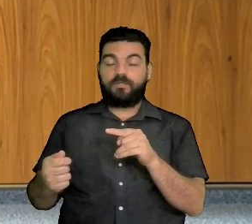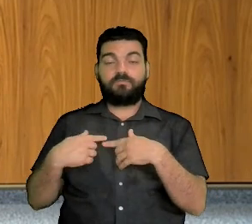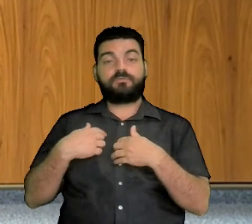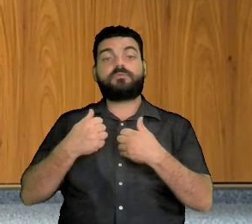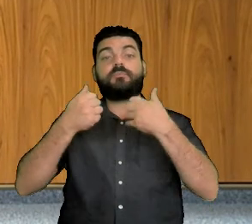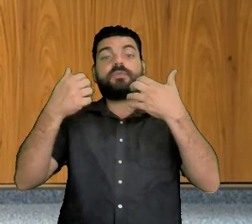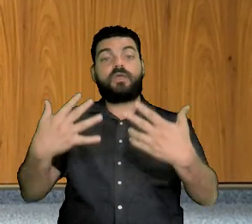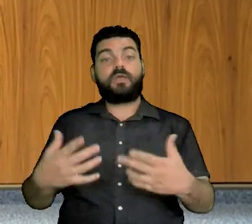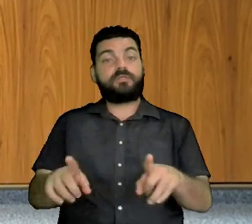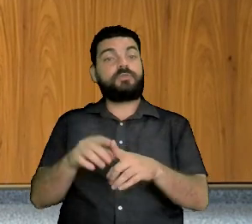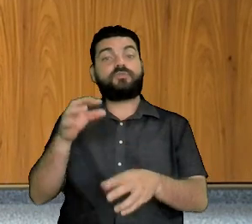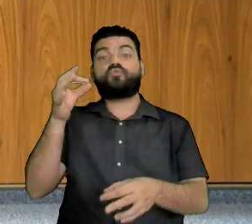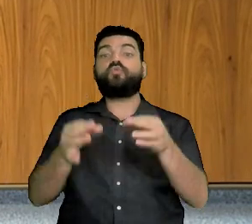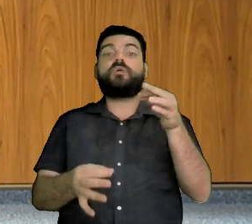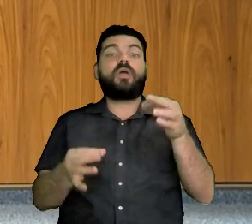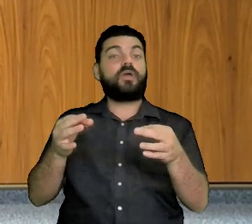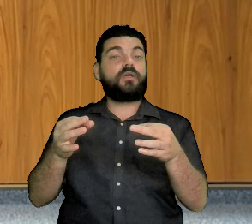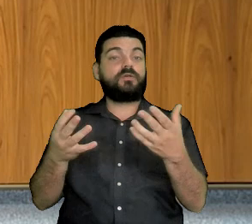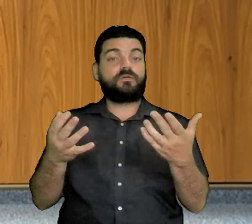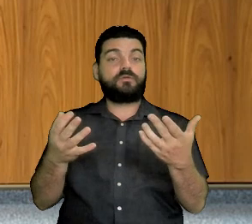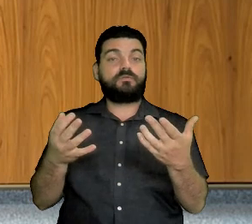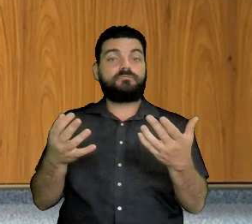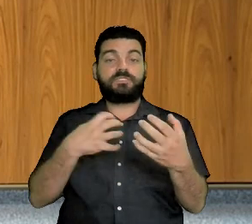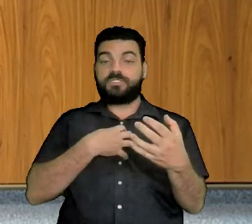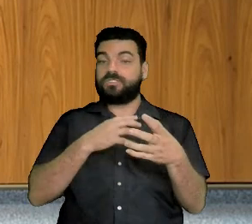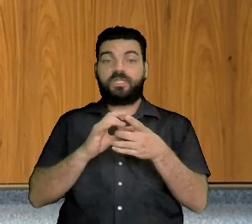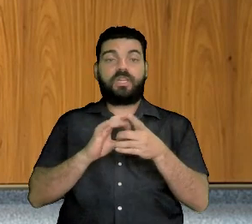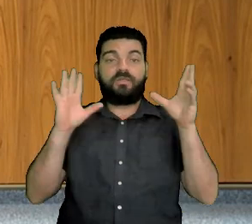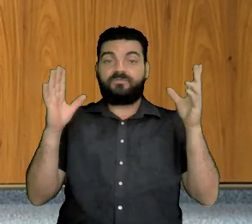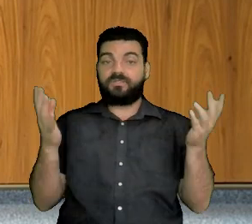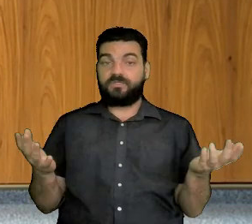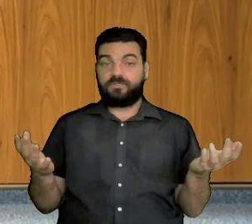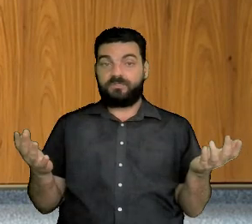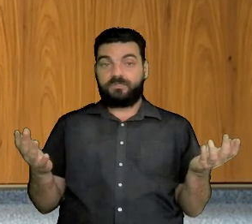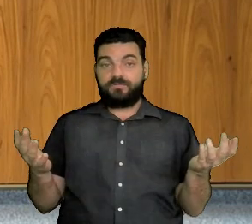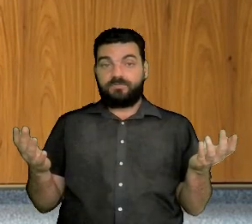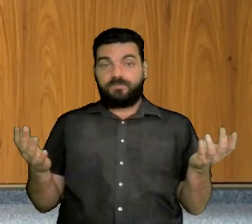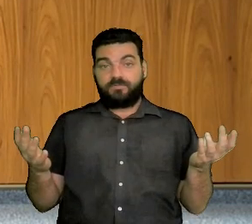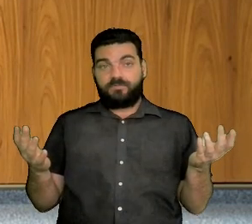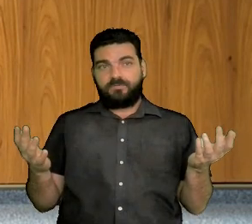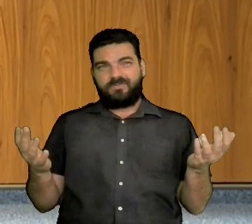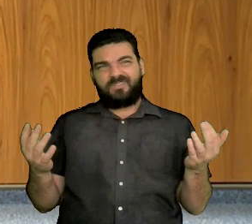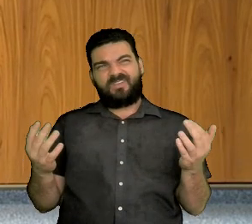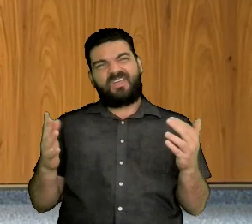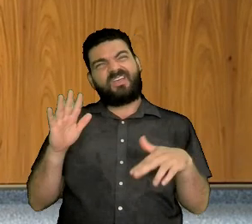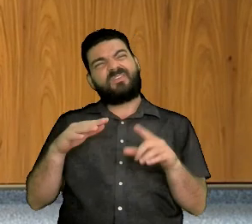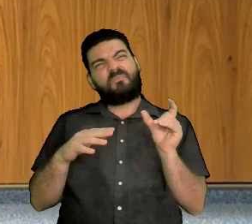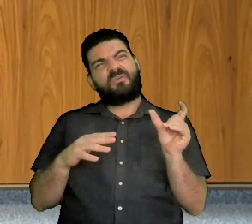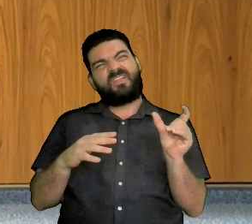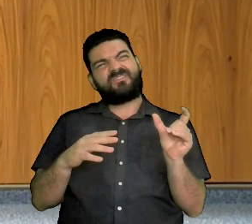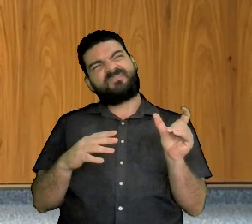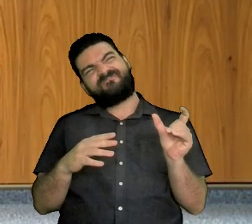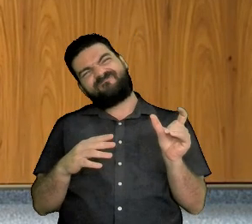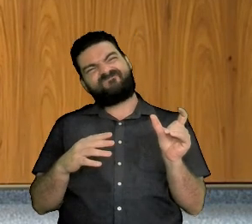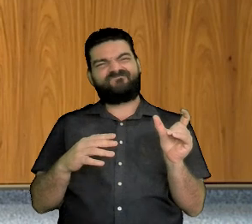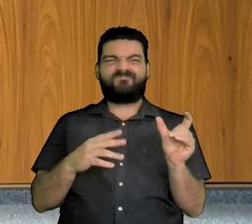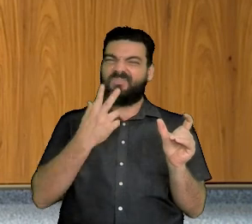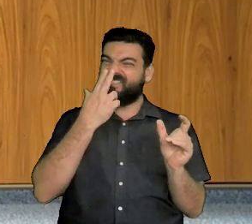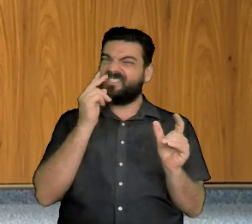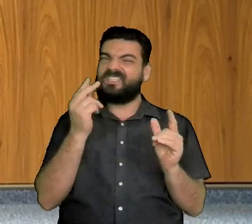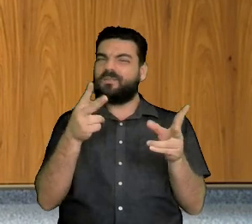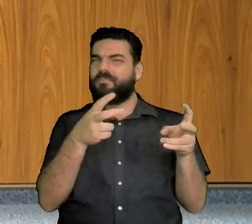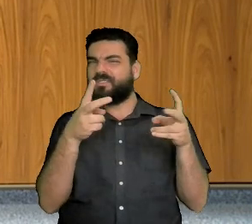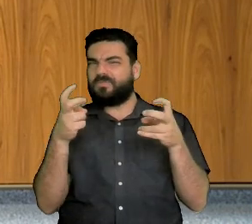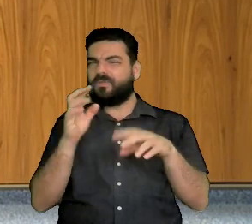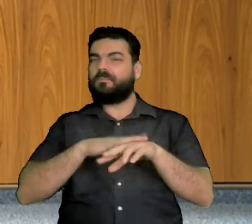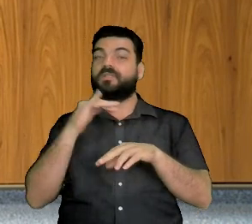juiz a oportunidade, a possibilidade de julgar aquilo que, vamos dizer, talvez não seja a melhor